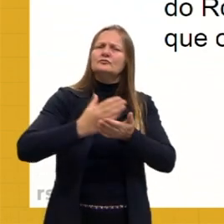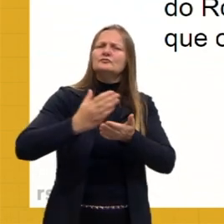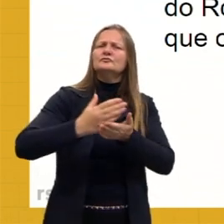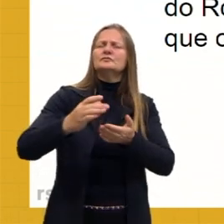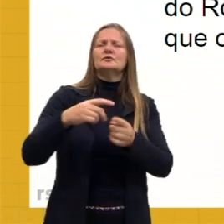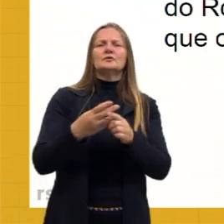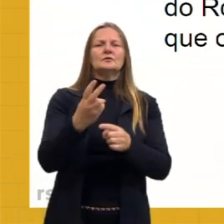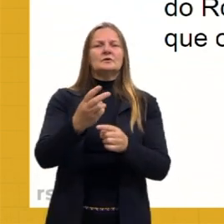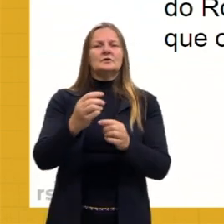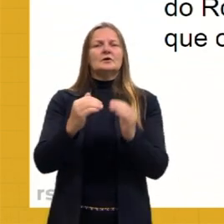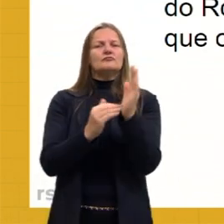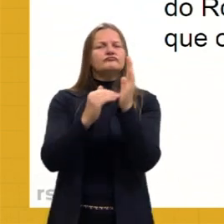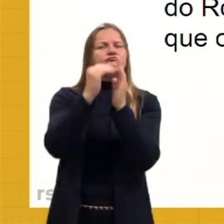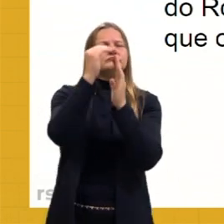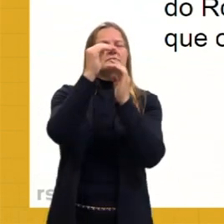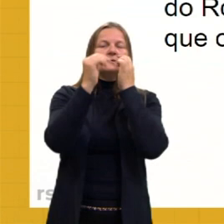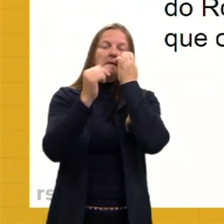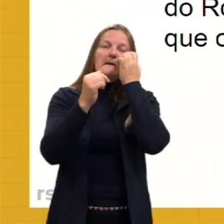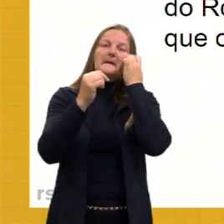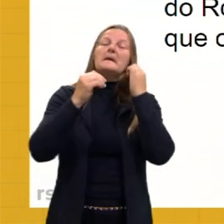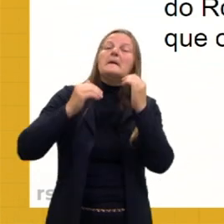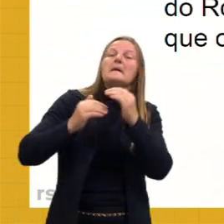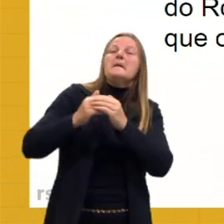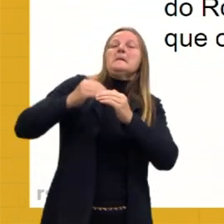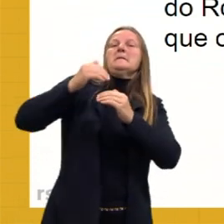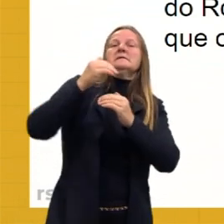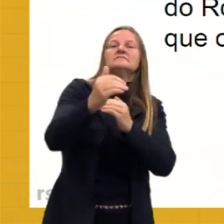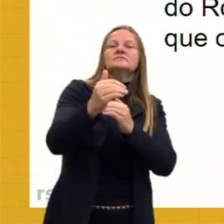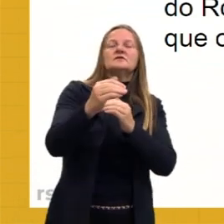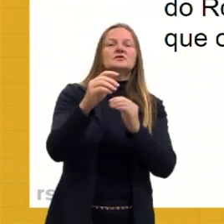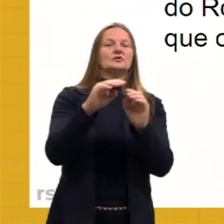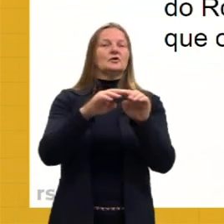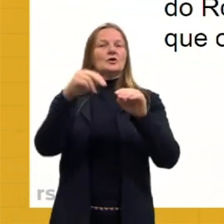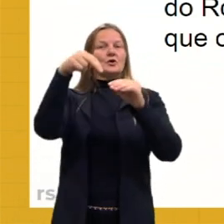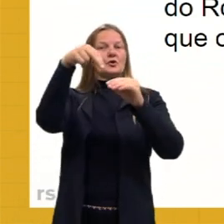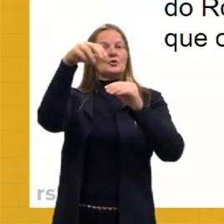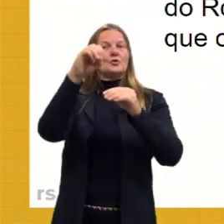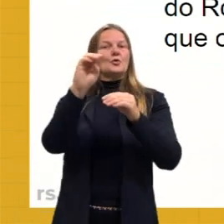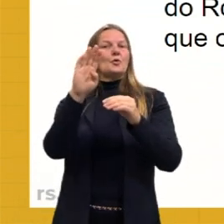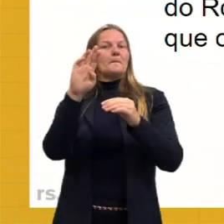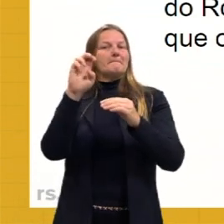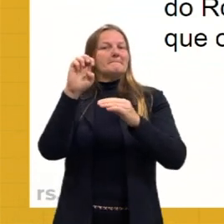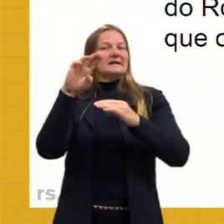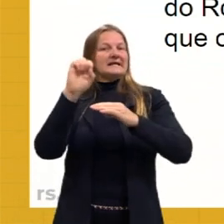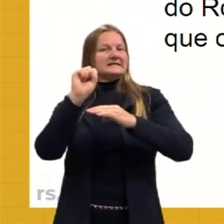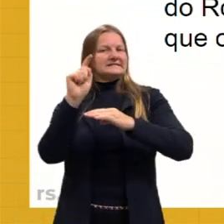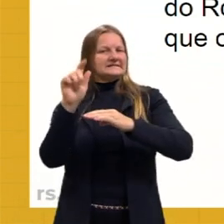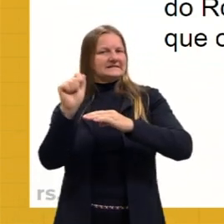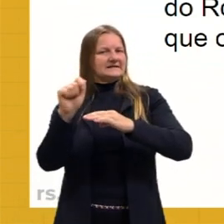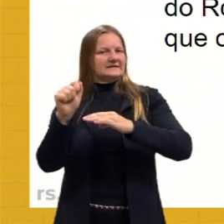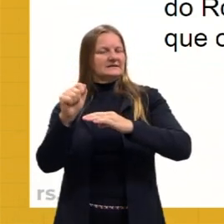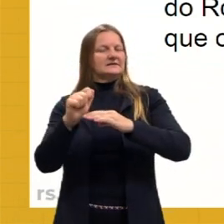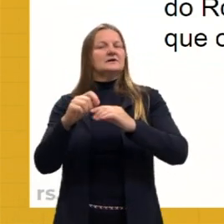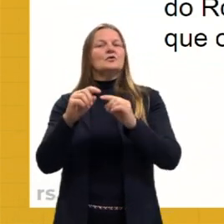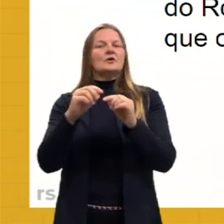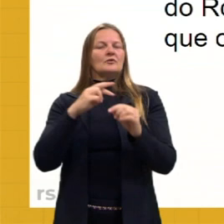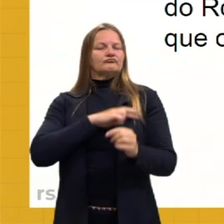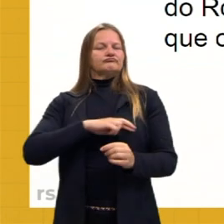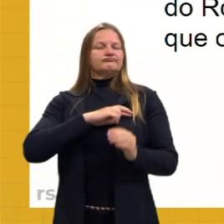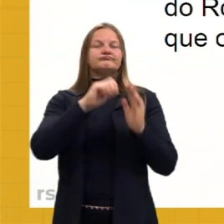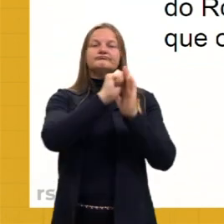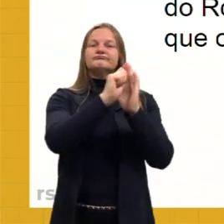bem destinado a aristocracia e ultrapassa exclusividade da nobreza então ele traz né a prosa né